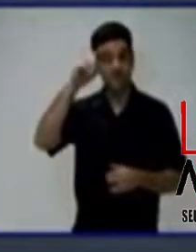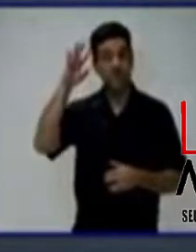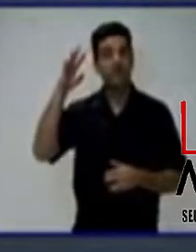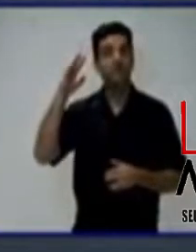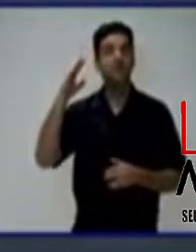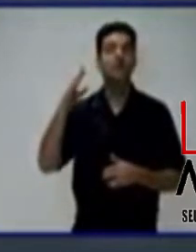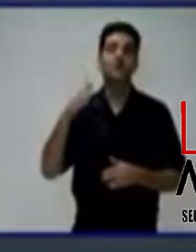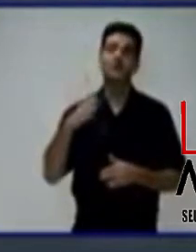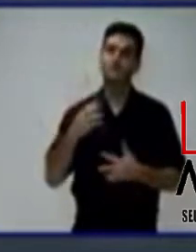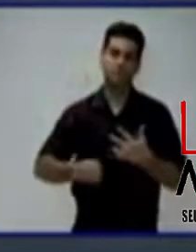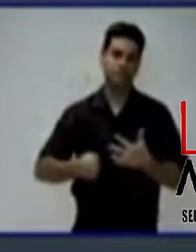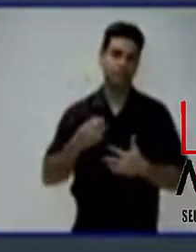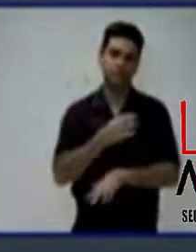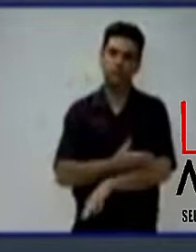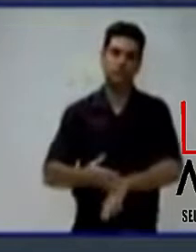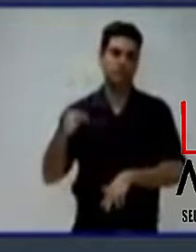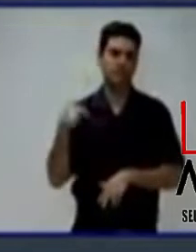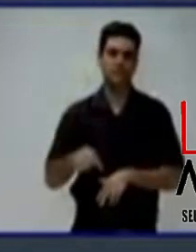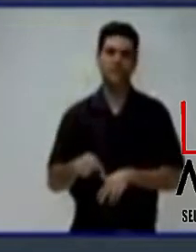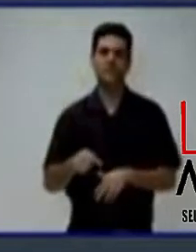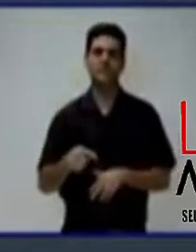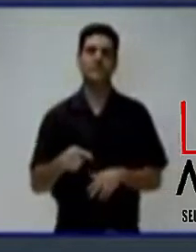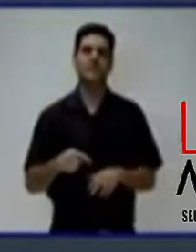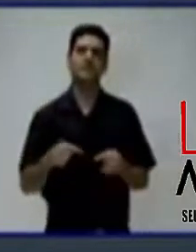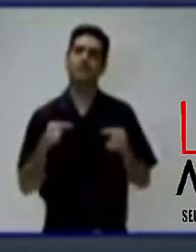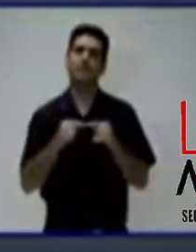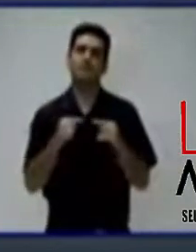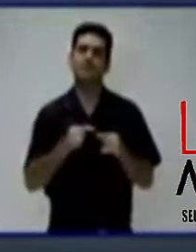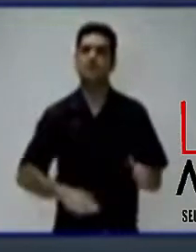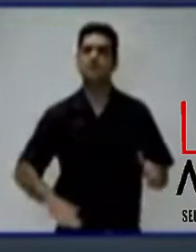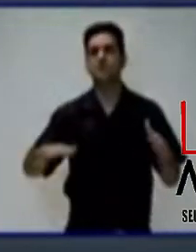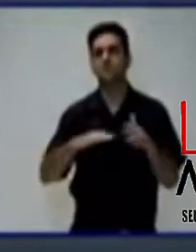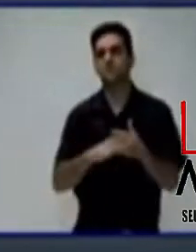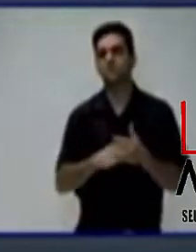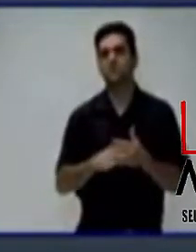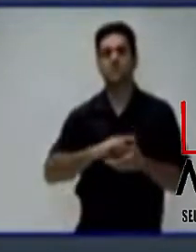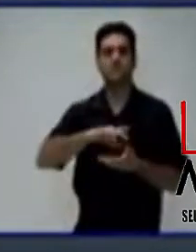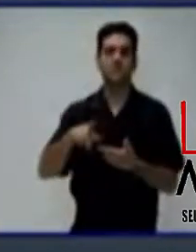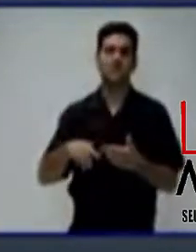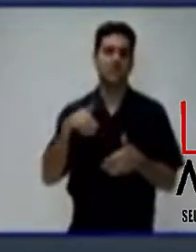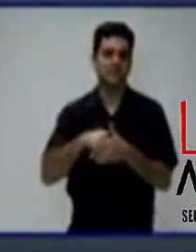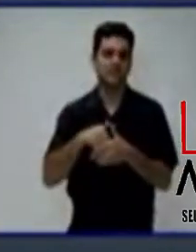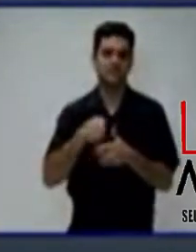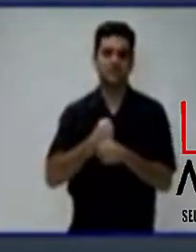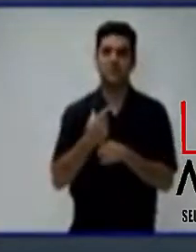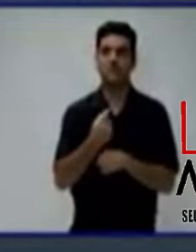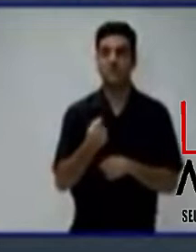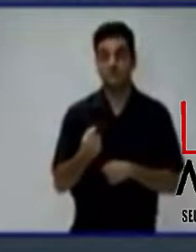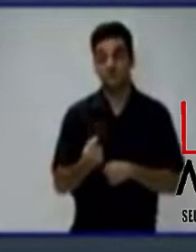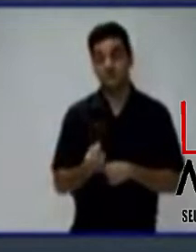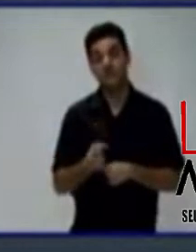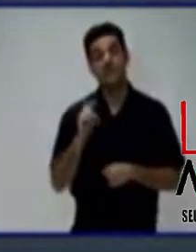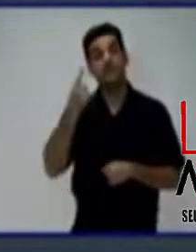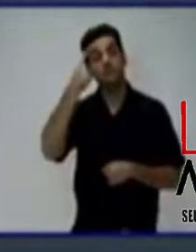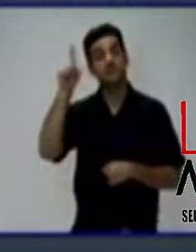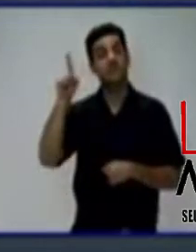Tribunal Superior Eleitoral, que temos aplicado para todos os casos das eleições de 2020, de que a